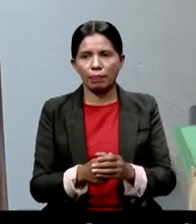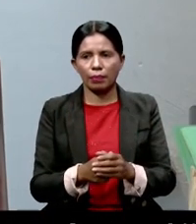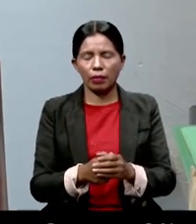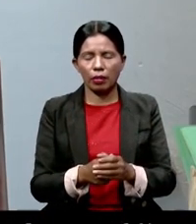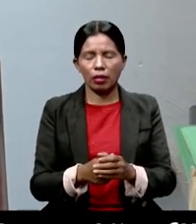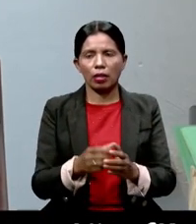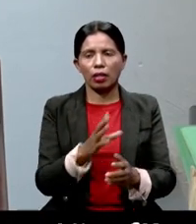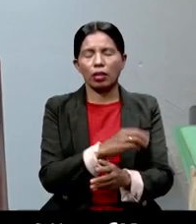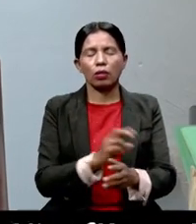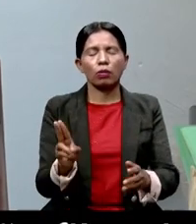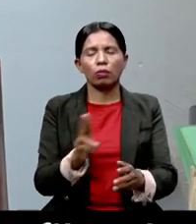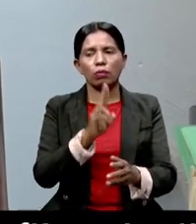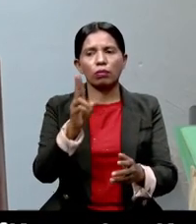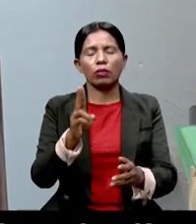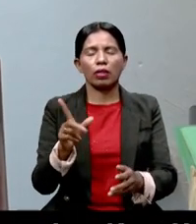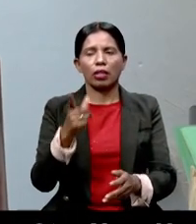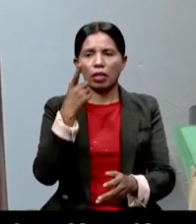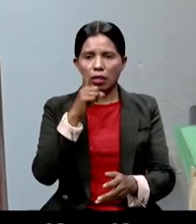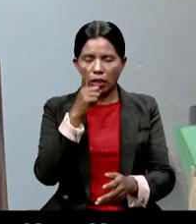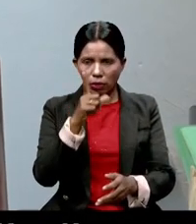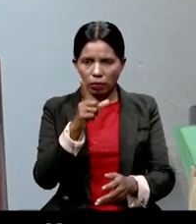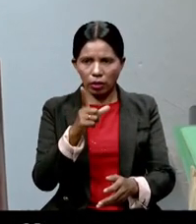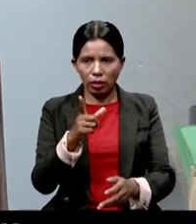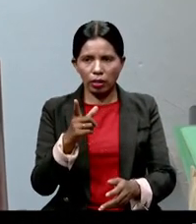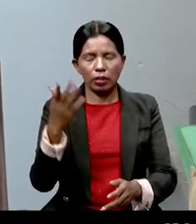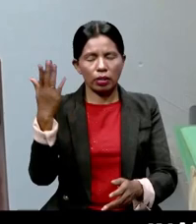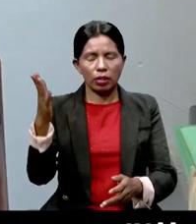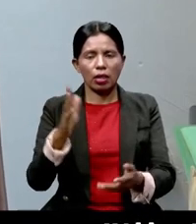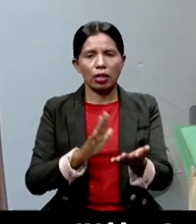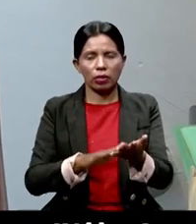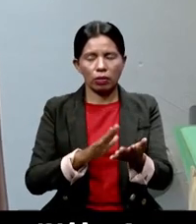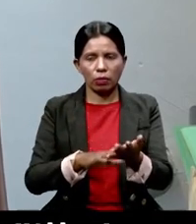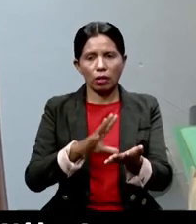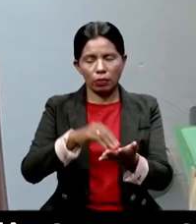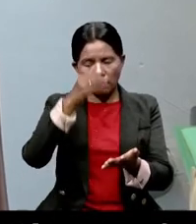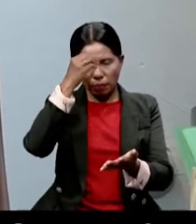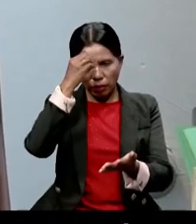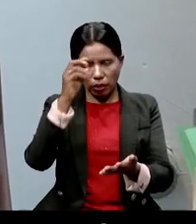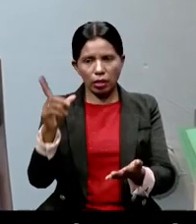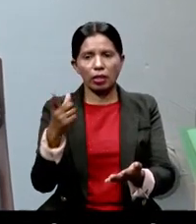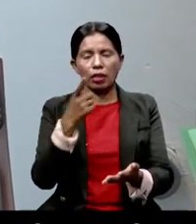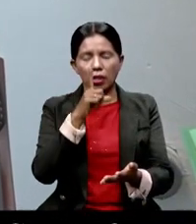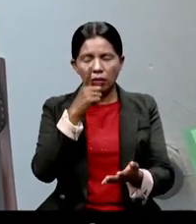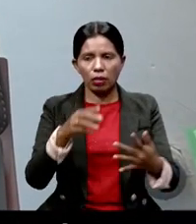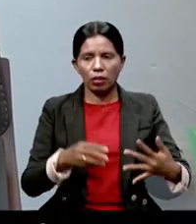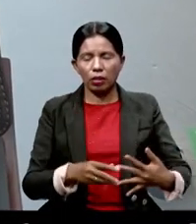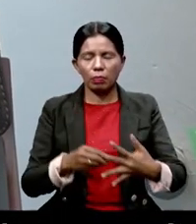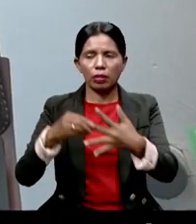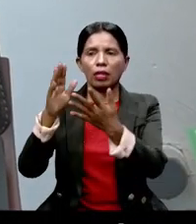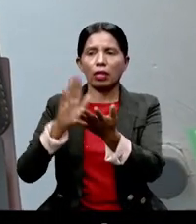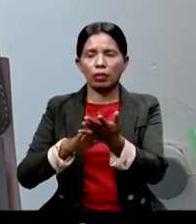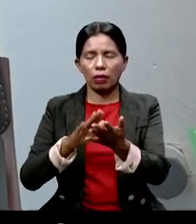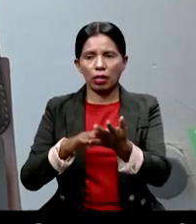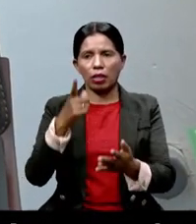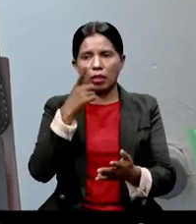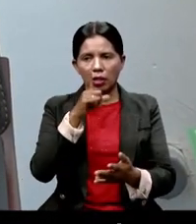qualidade. Usa da língua e a ensino aprendizagem. Língua oficial ba ensino, né?